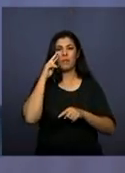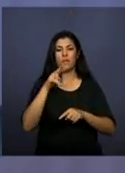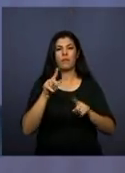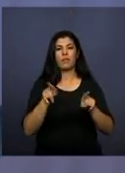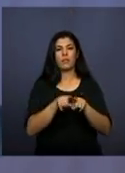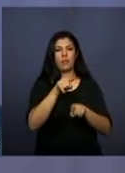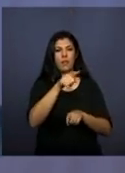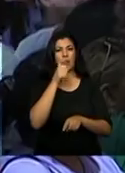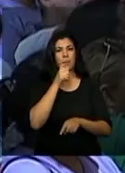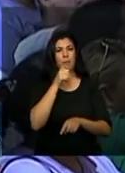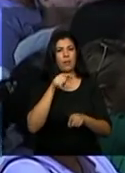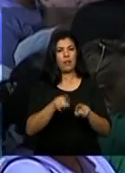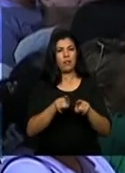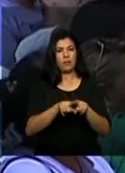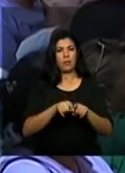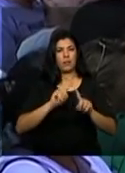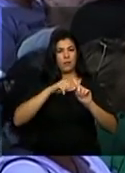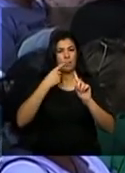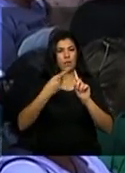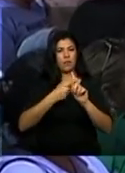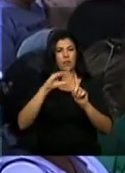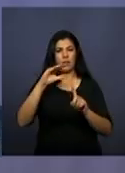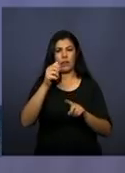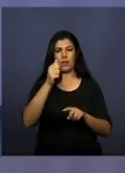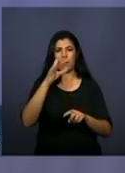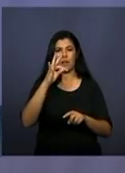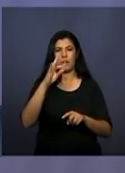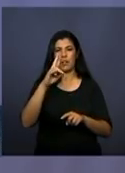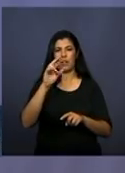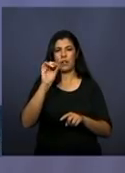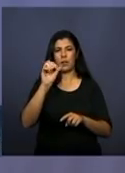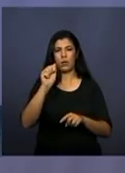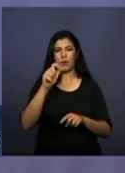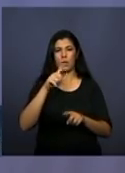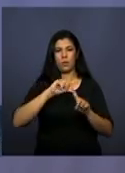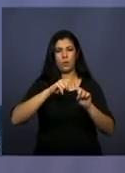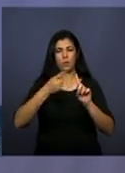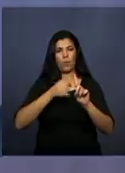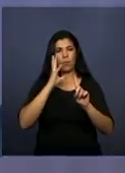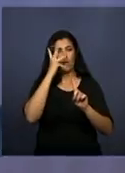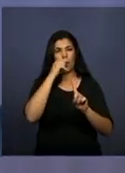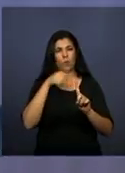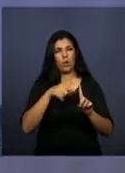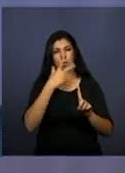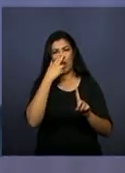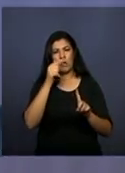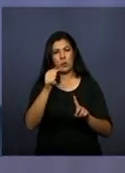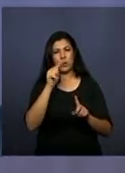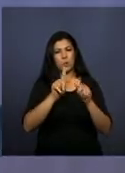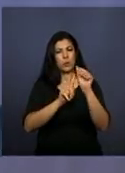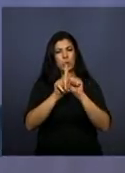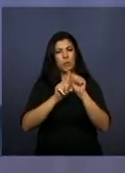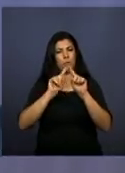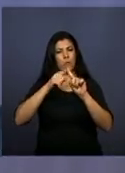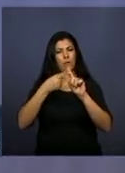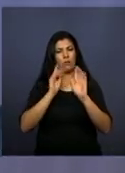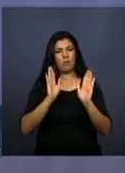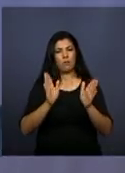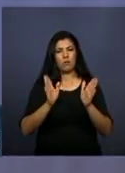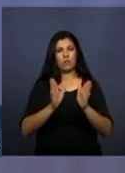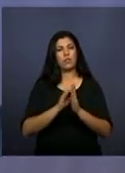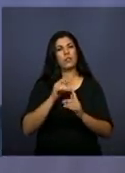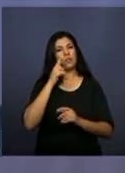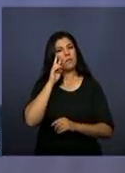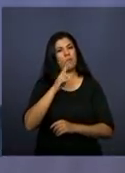ela é catadora? Ela é catadora. Ela estava com uma barriga muito bonita, deve ter uns 7 meses ali, eu